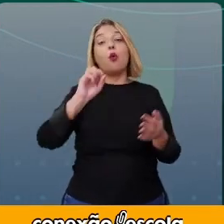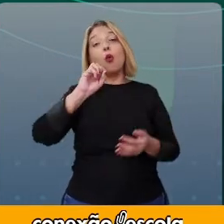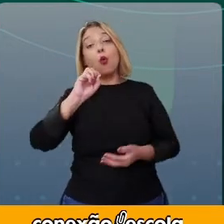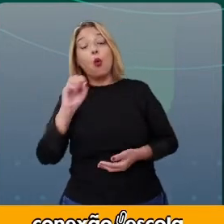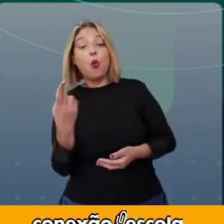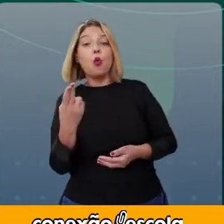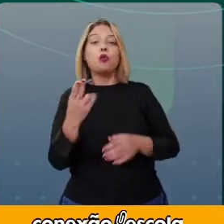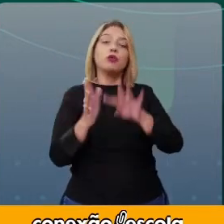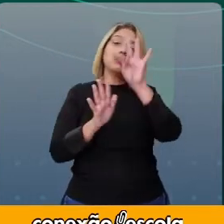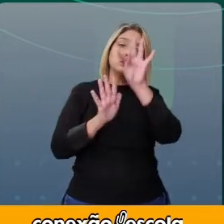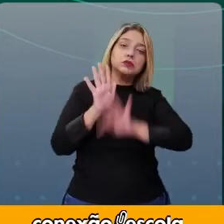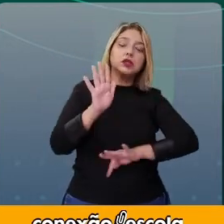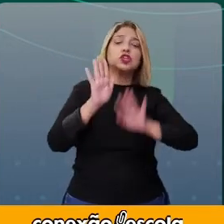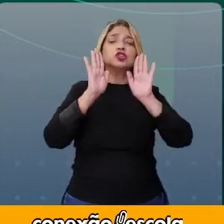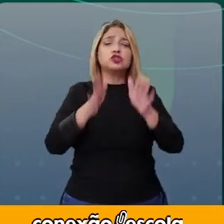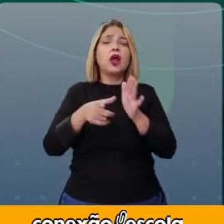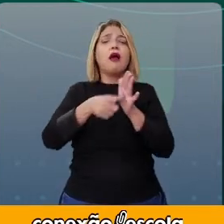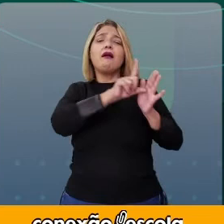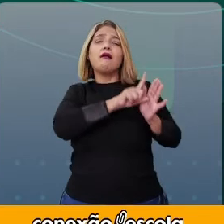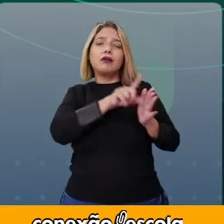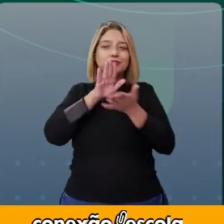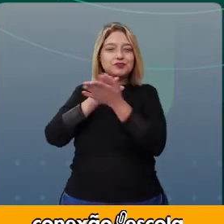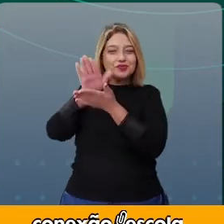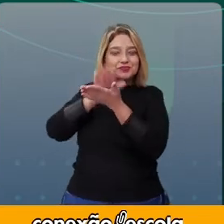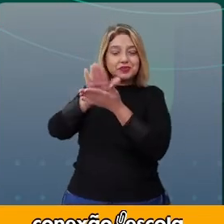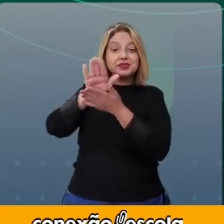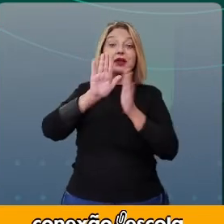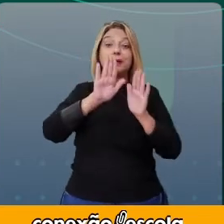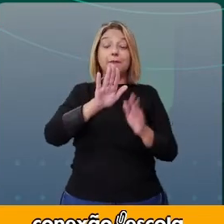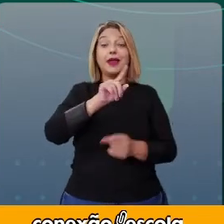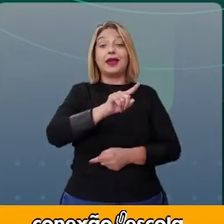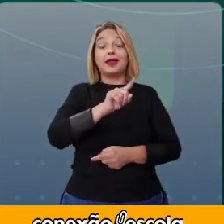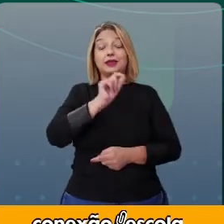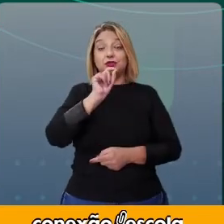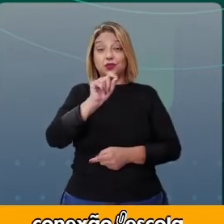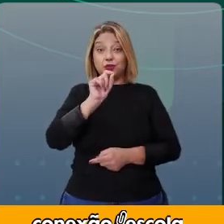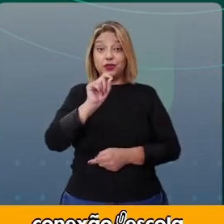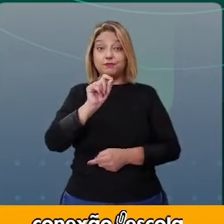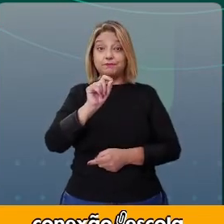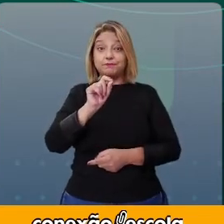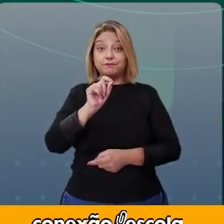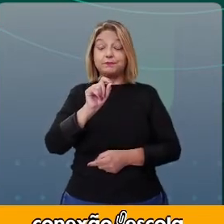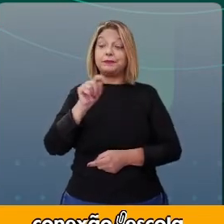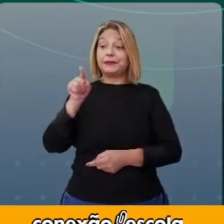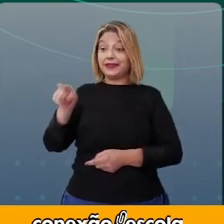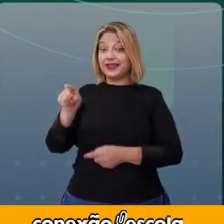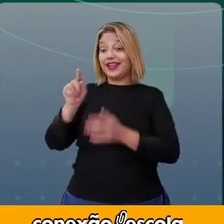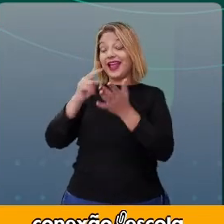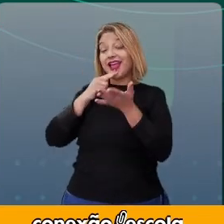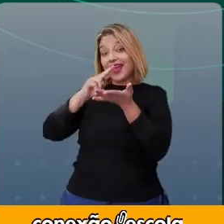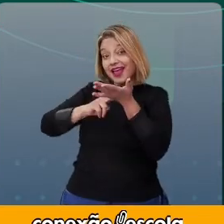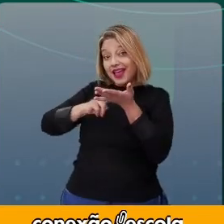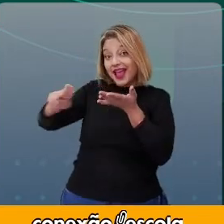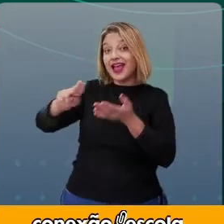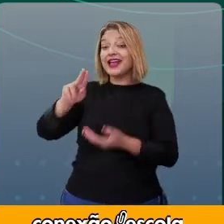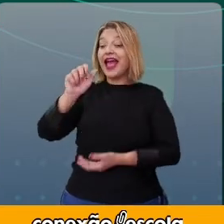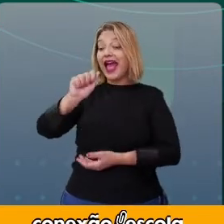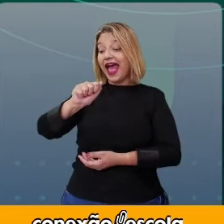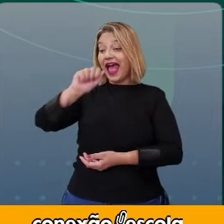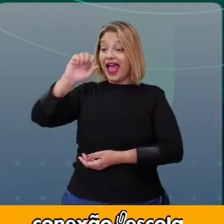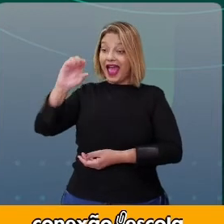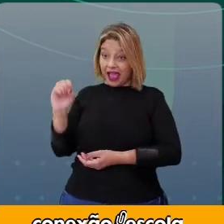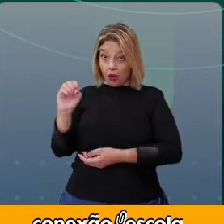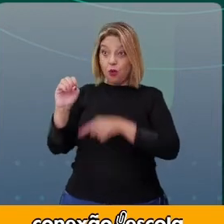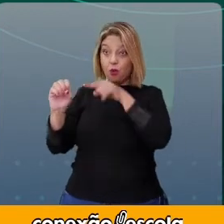outro texto que já foi publicado ali. E a carta ao leitor é um texto produzido pela